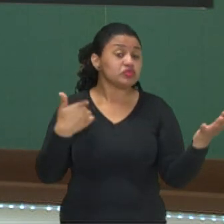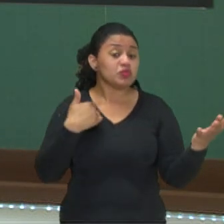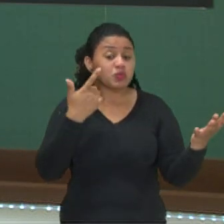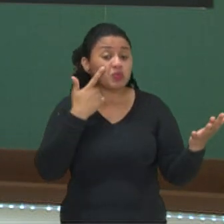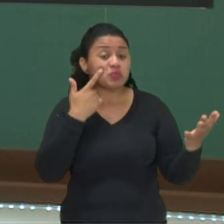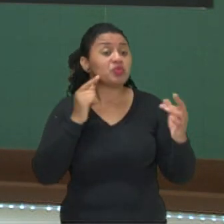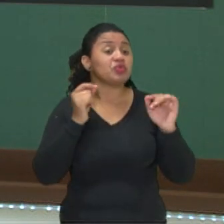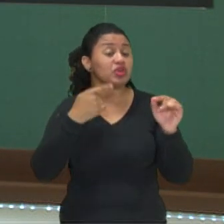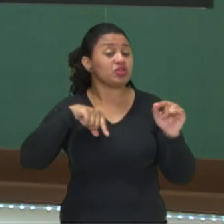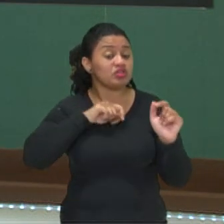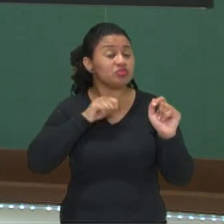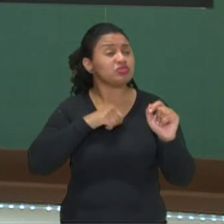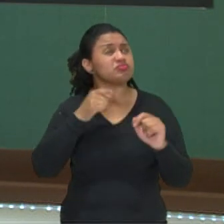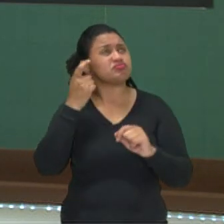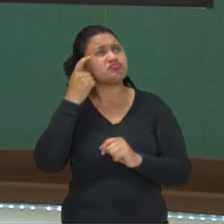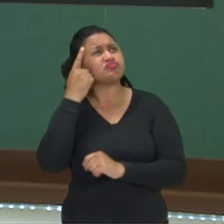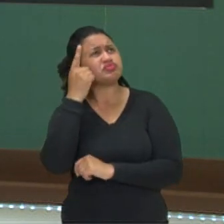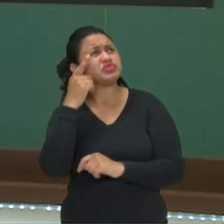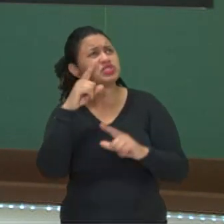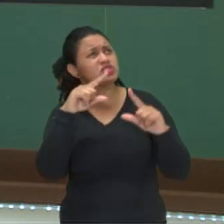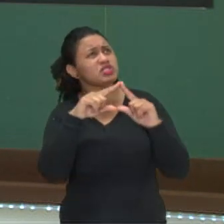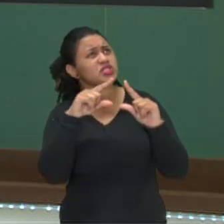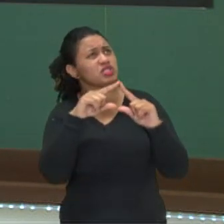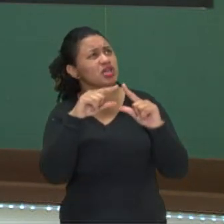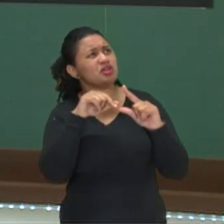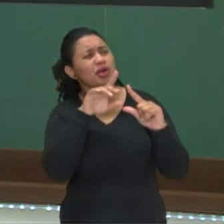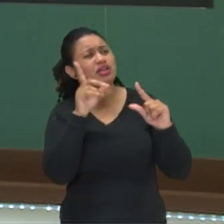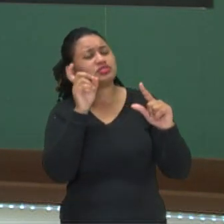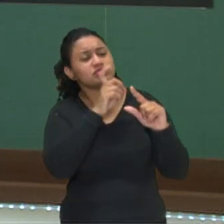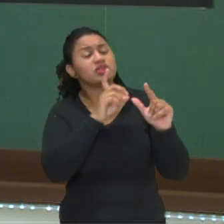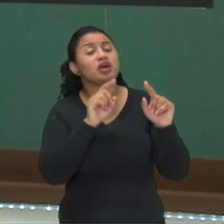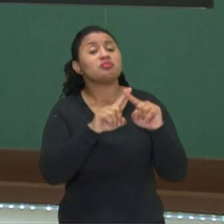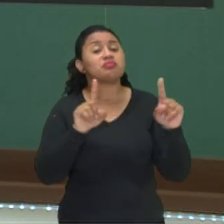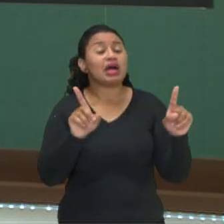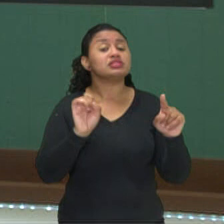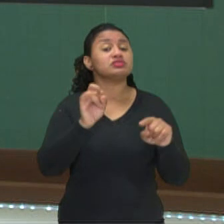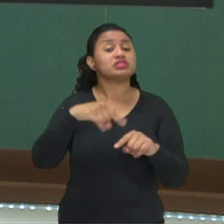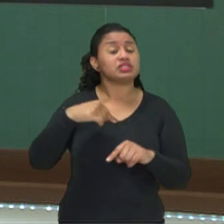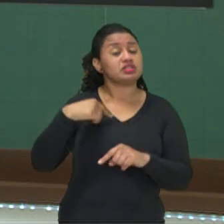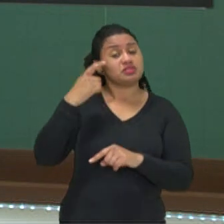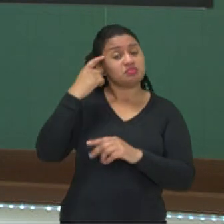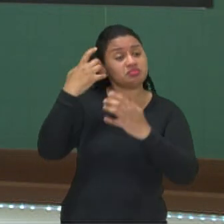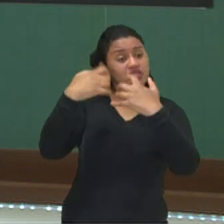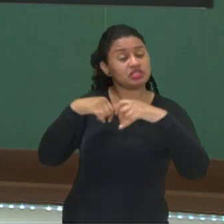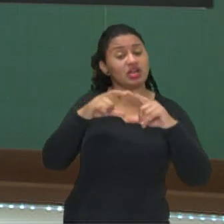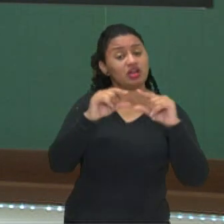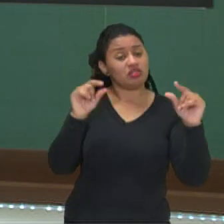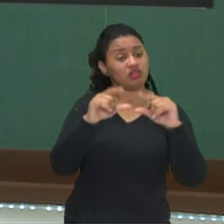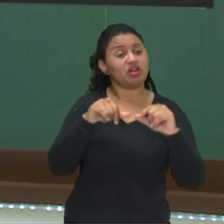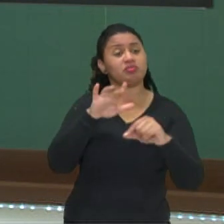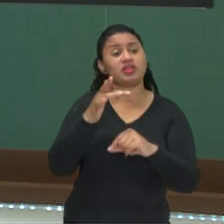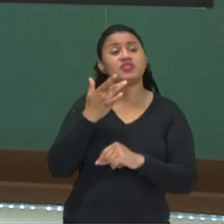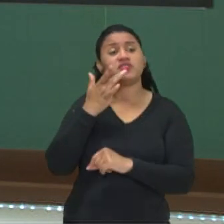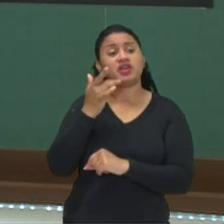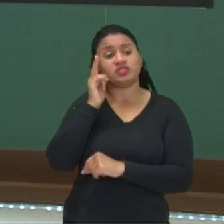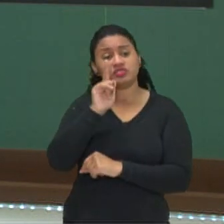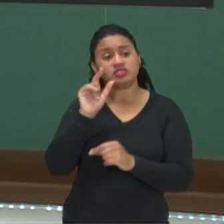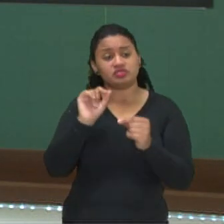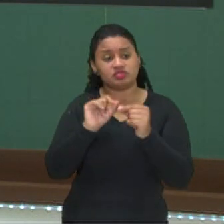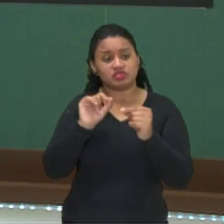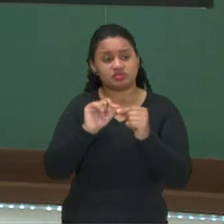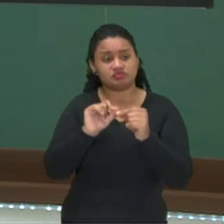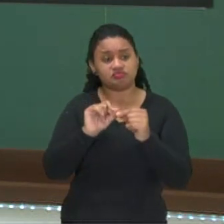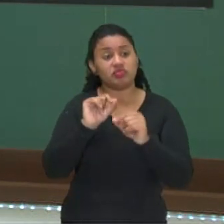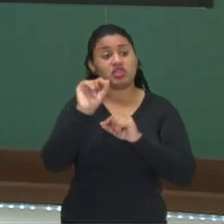na verdade a gente poderia deduzir isso. Claro, daria mais trabalho, mas se vocês lembrarem a fórmula, vai ficar muito mais fácil.